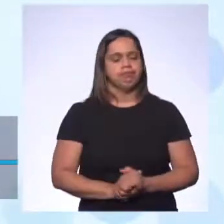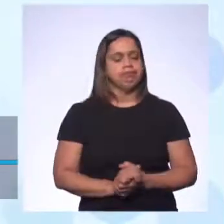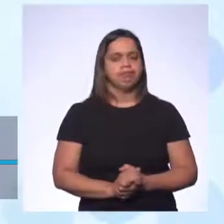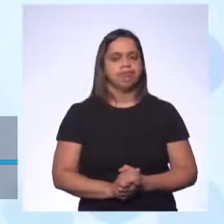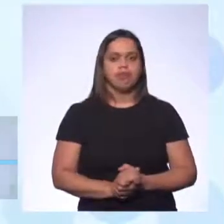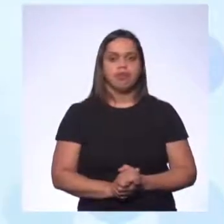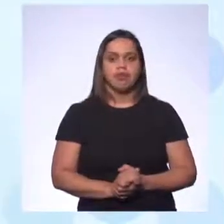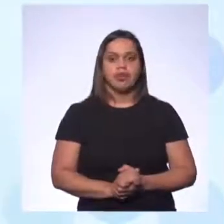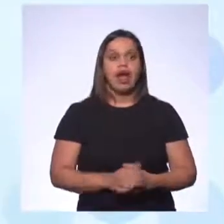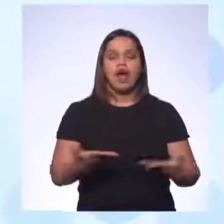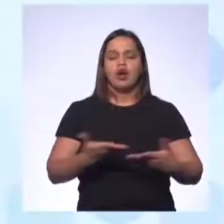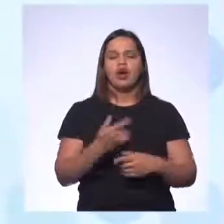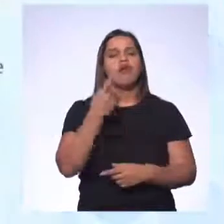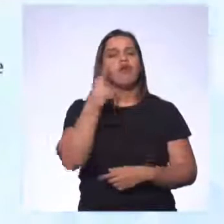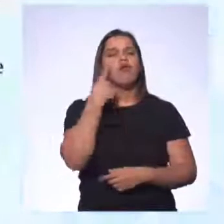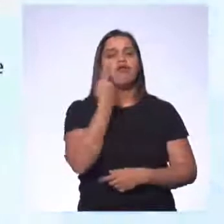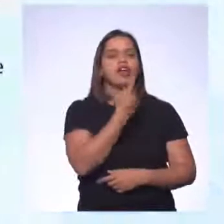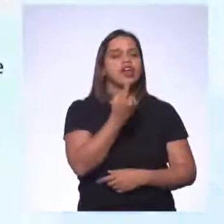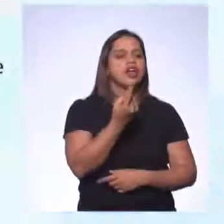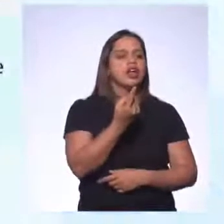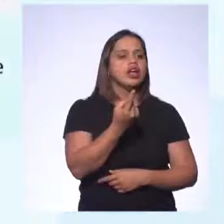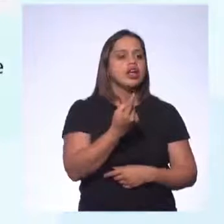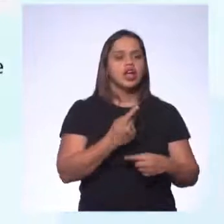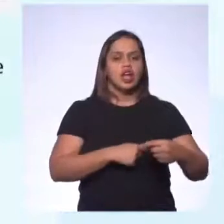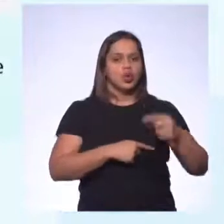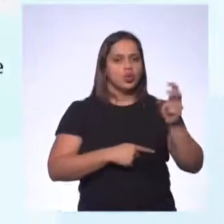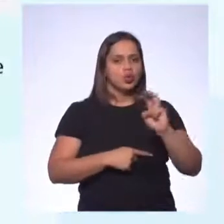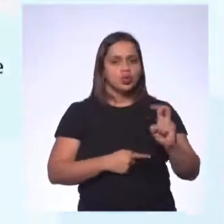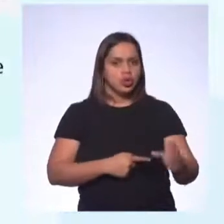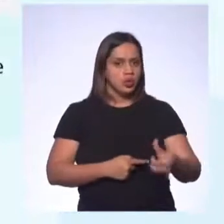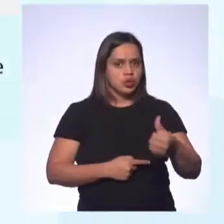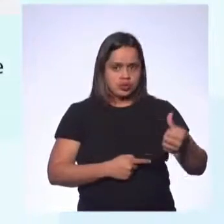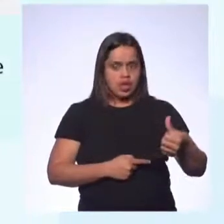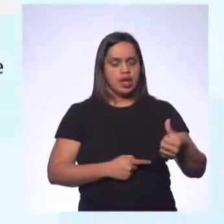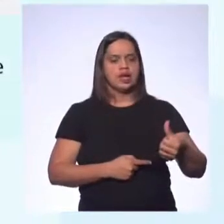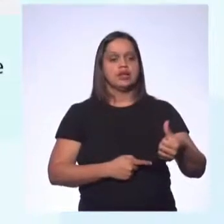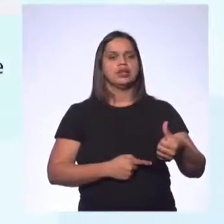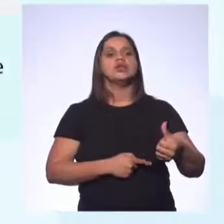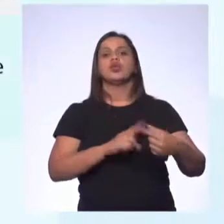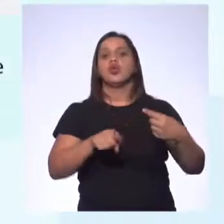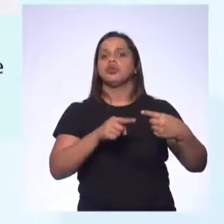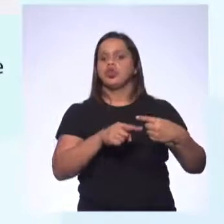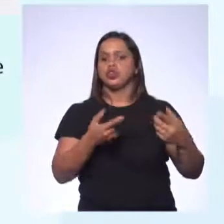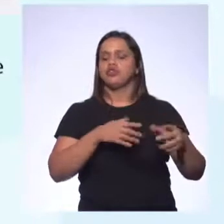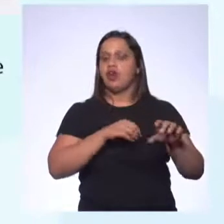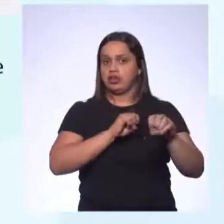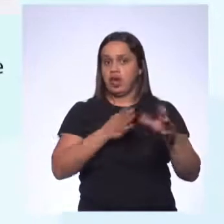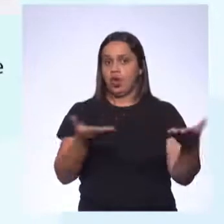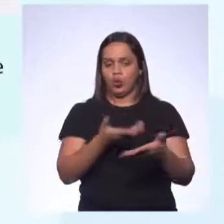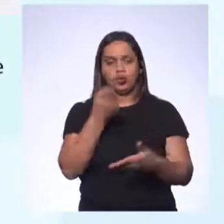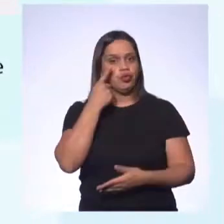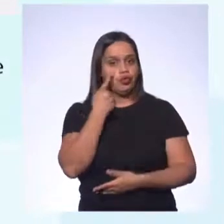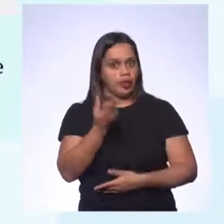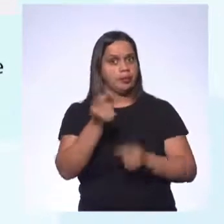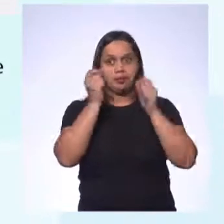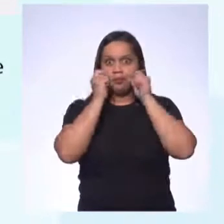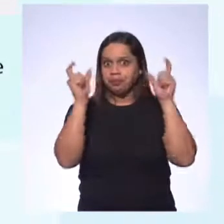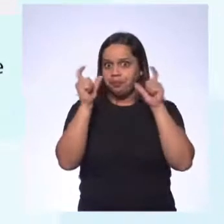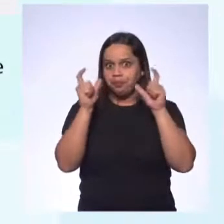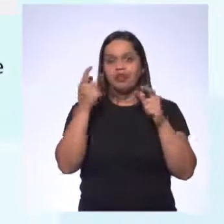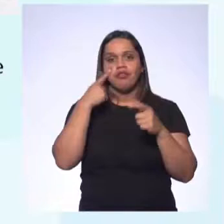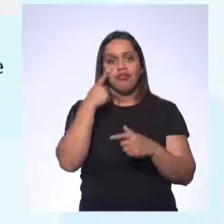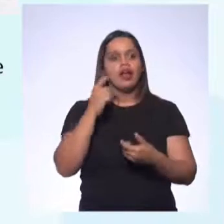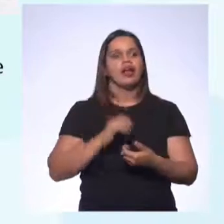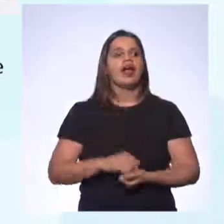vamos ver aí então os dois últimos objetivos que serão trabalhados na aula de hoje, tá? Olha só que interessante, tudo está dentro